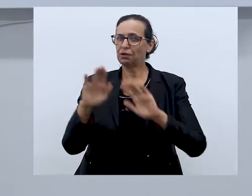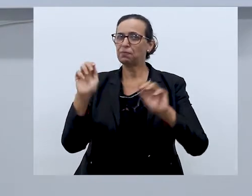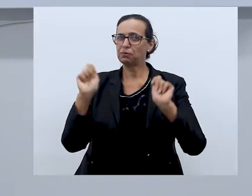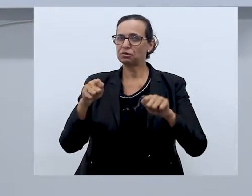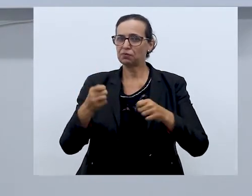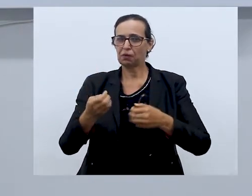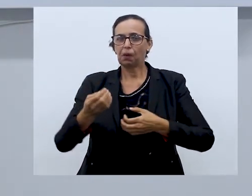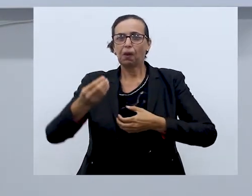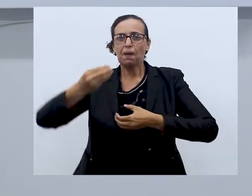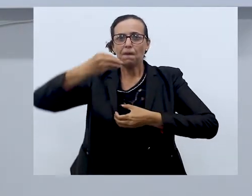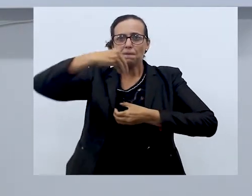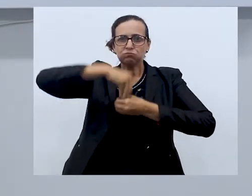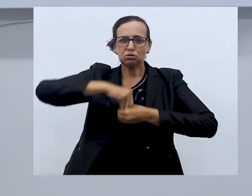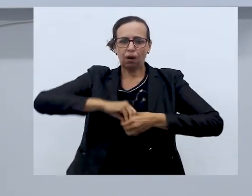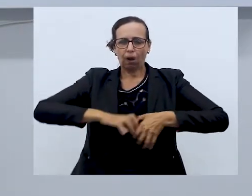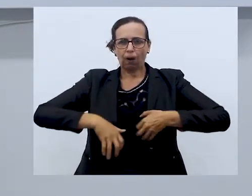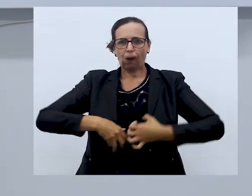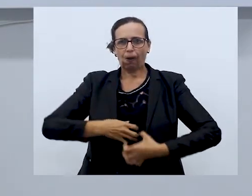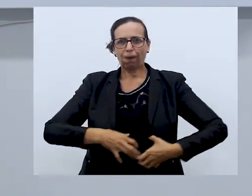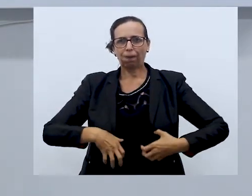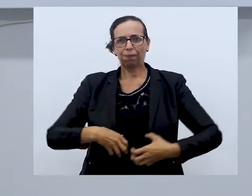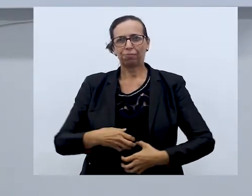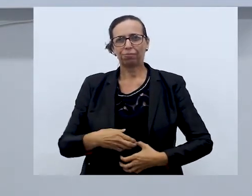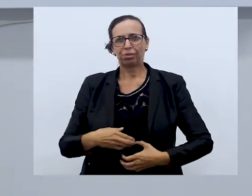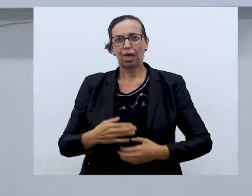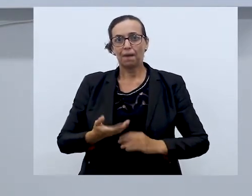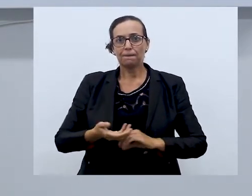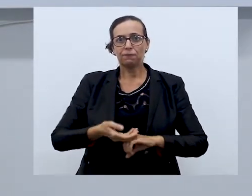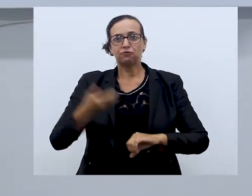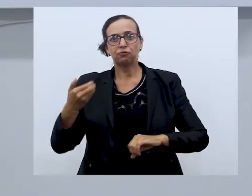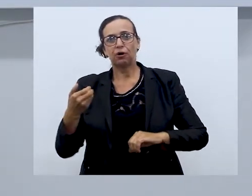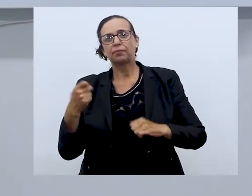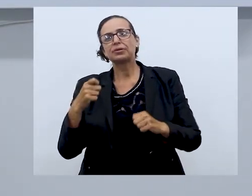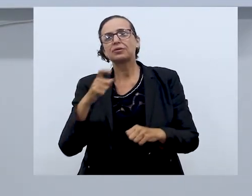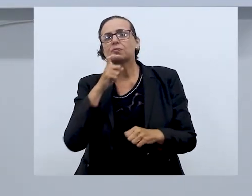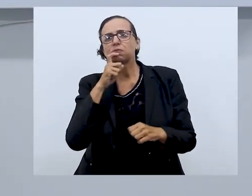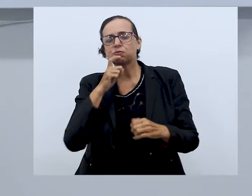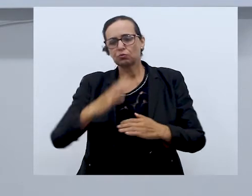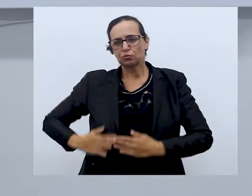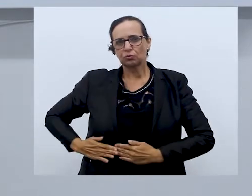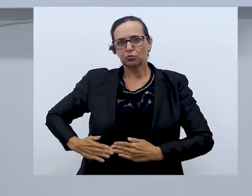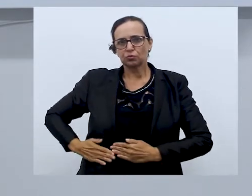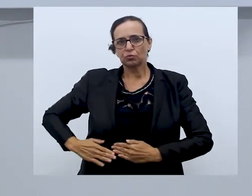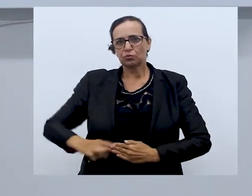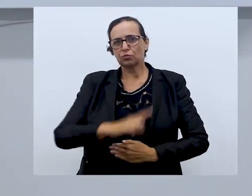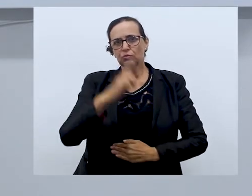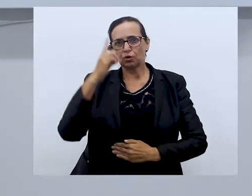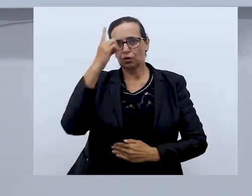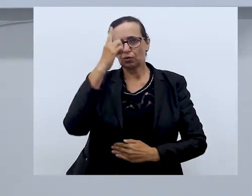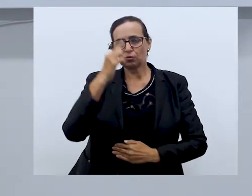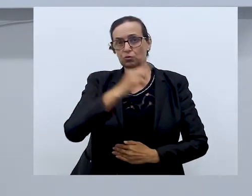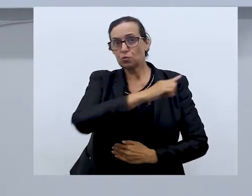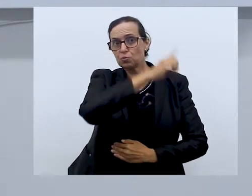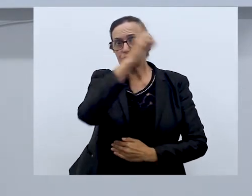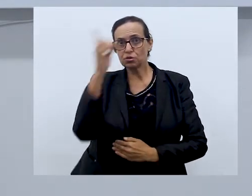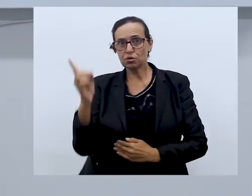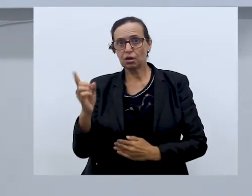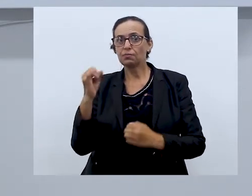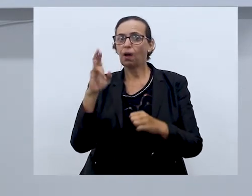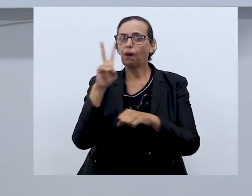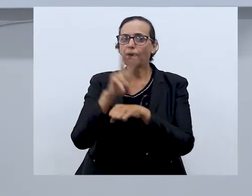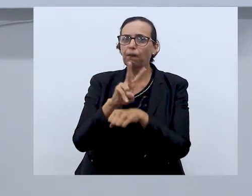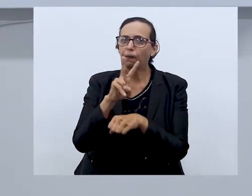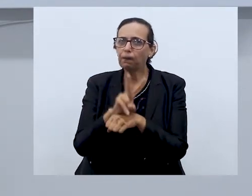médico por possíveis lesões internas. Nos membros, colocar gelo durante um período de 24 horas. Em